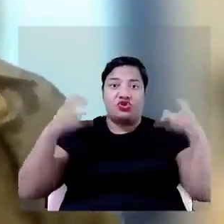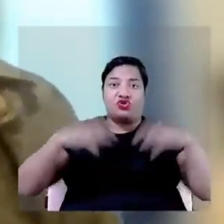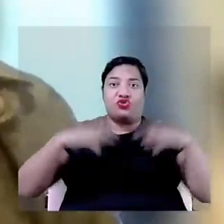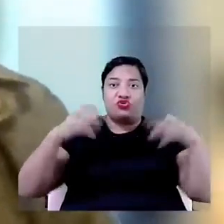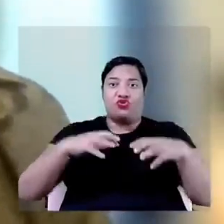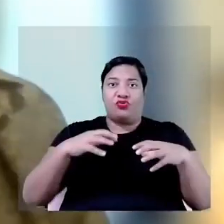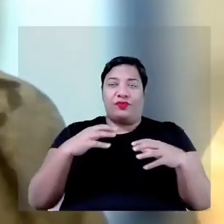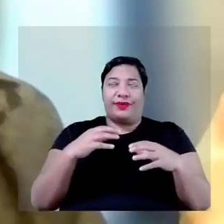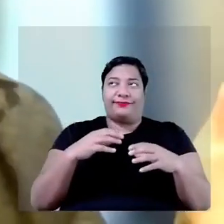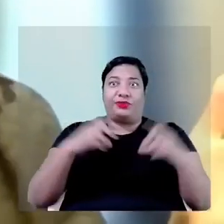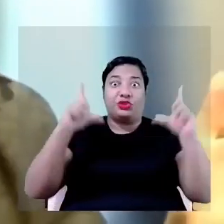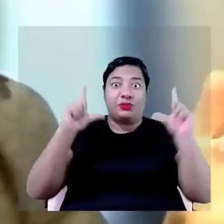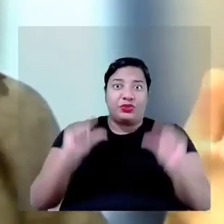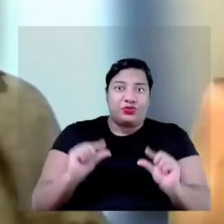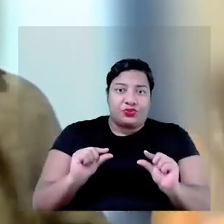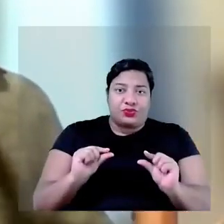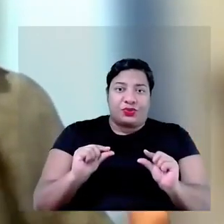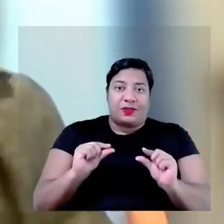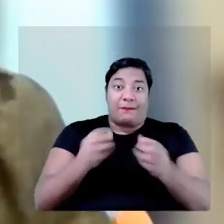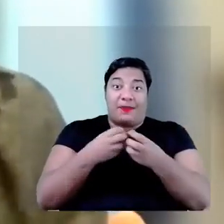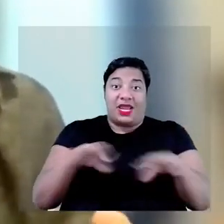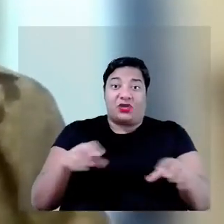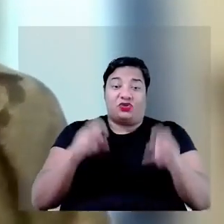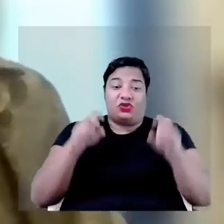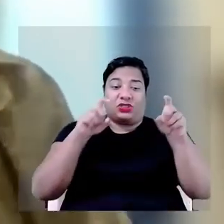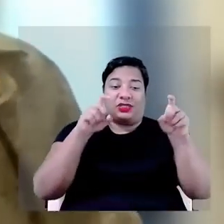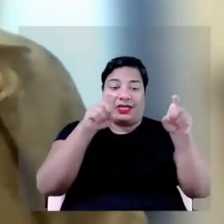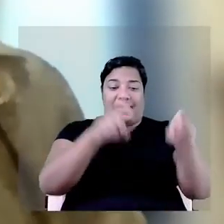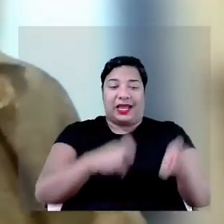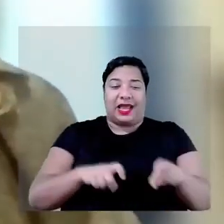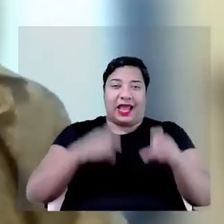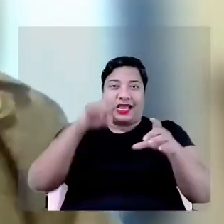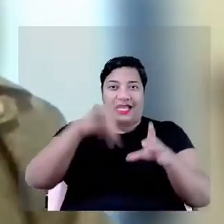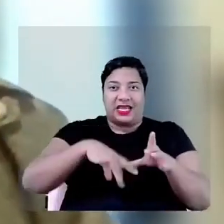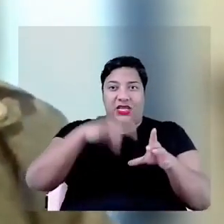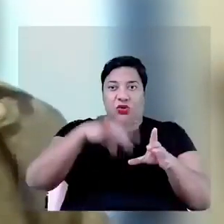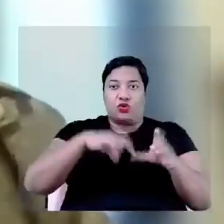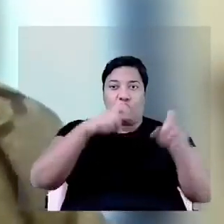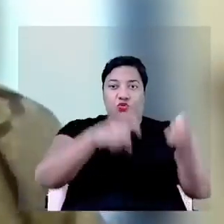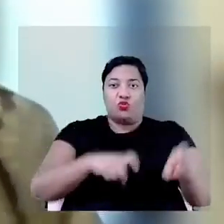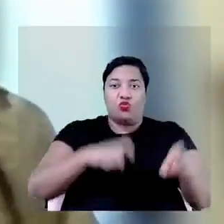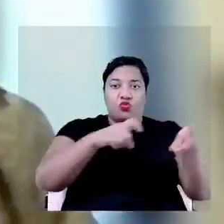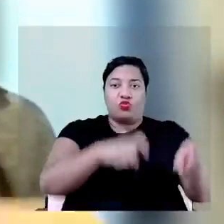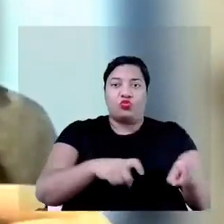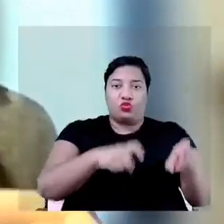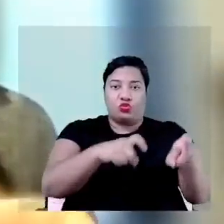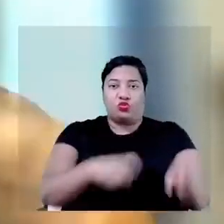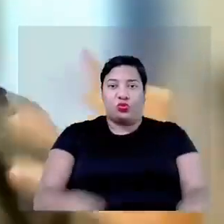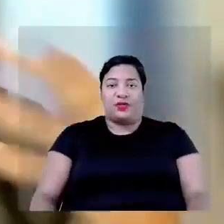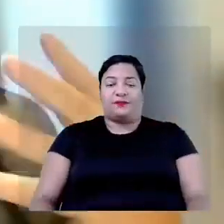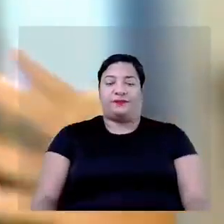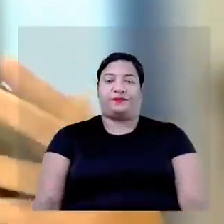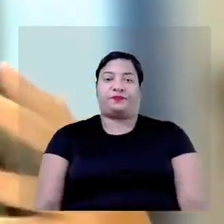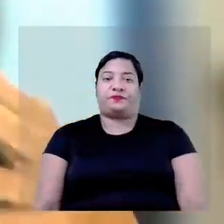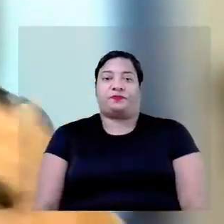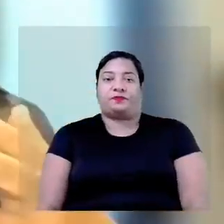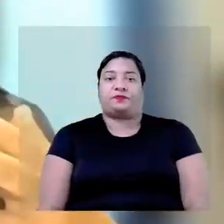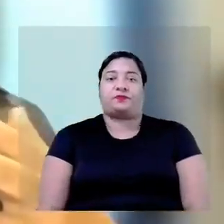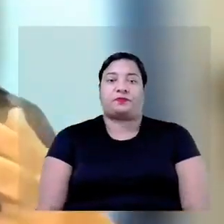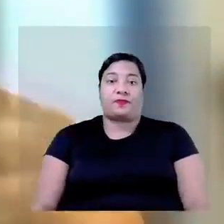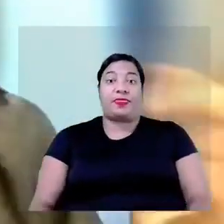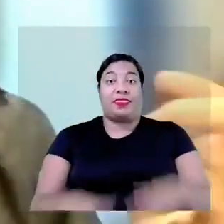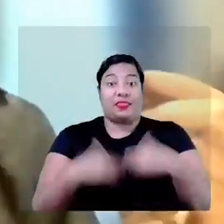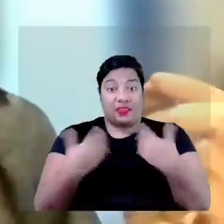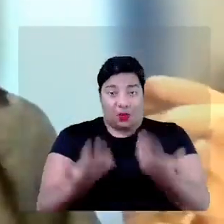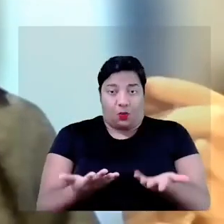agricultura, certo? Então, eu estendo essa beleza,